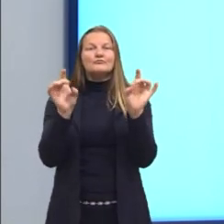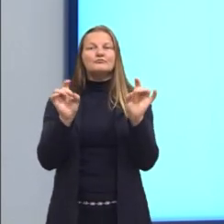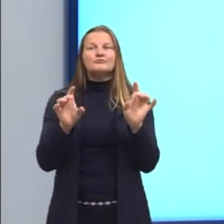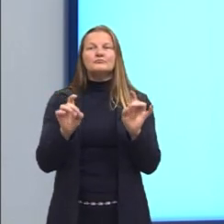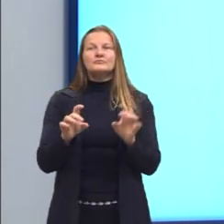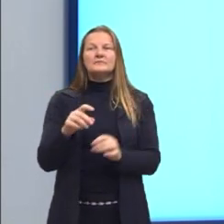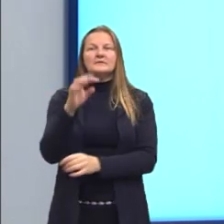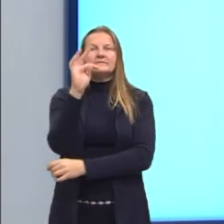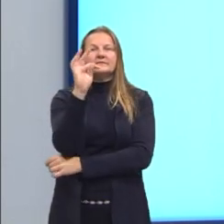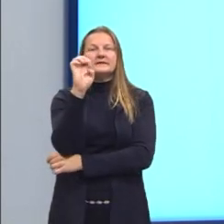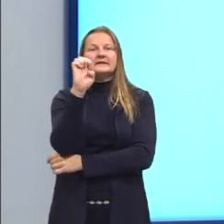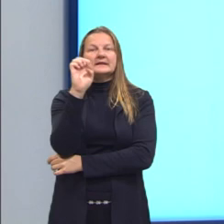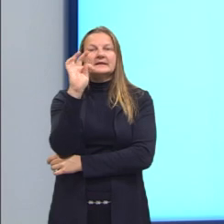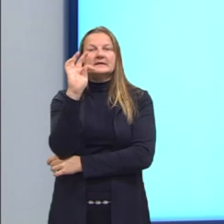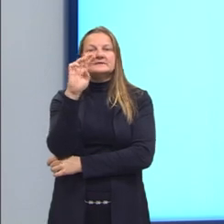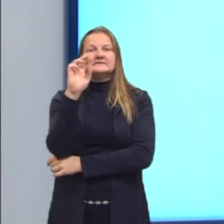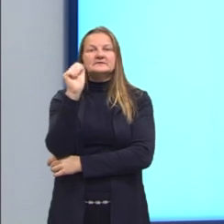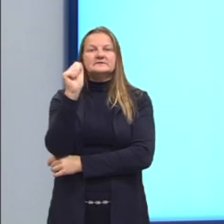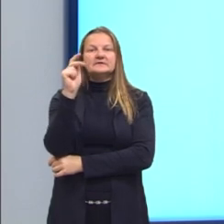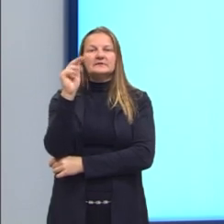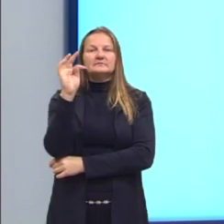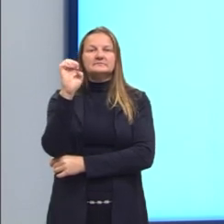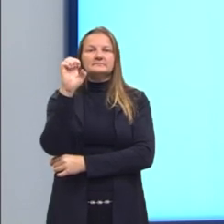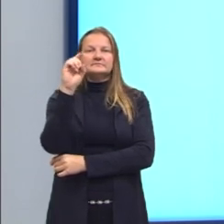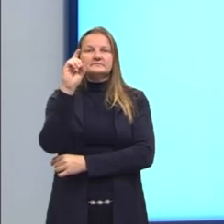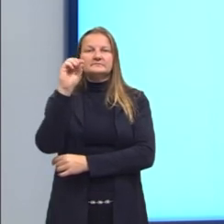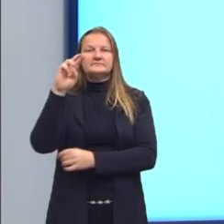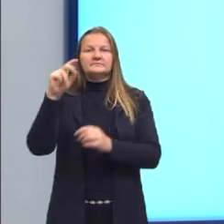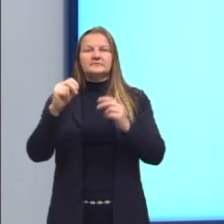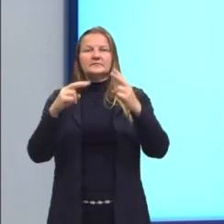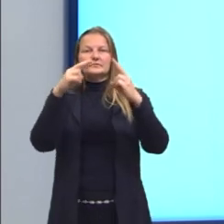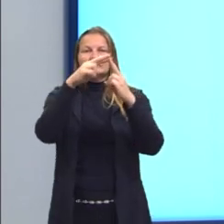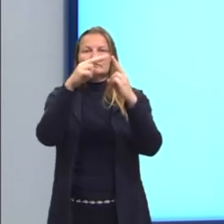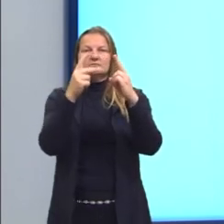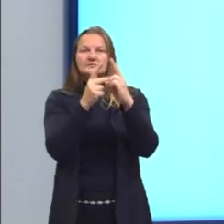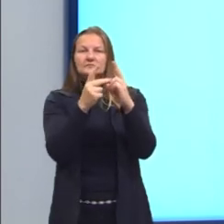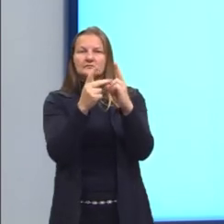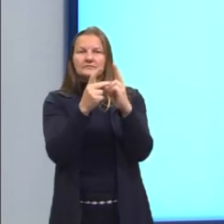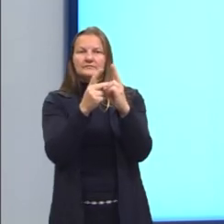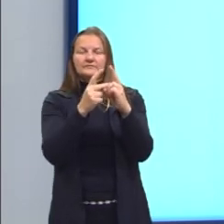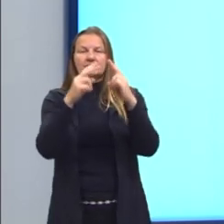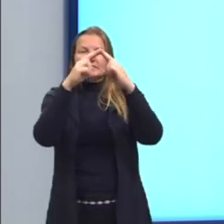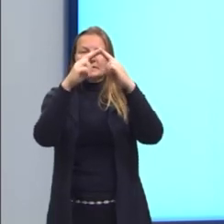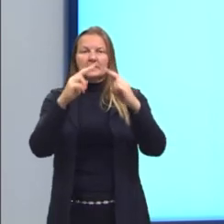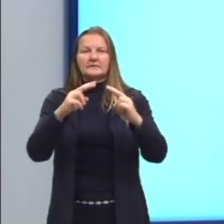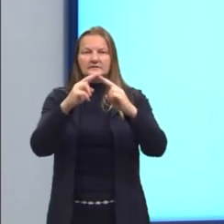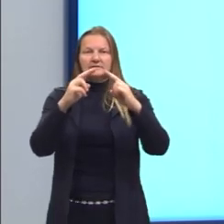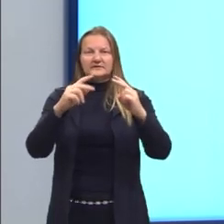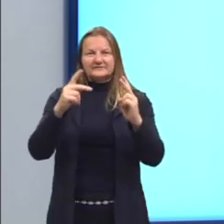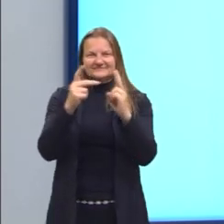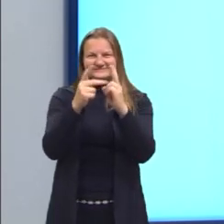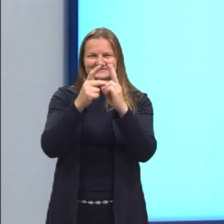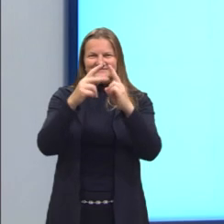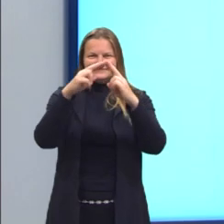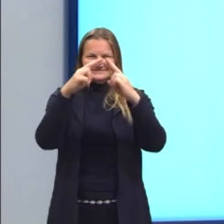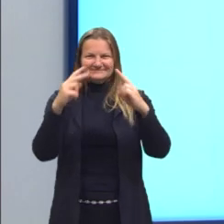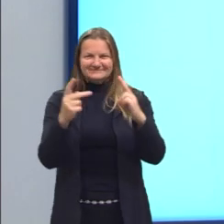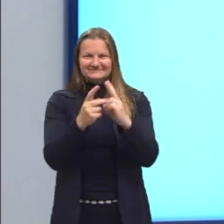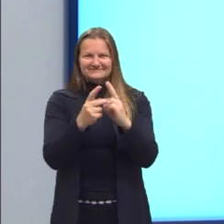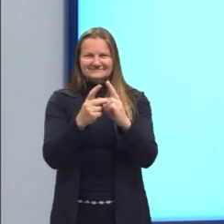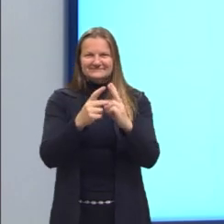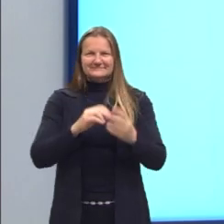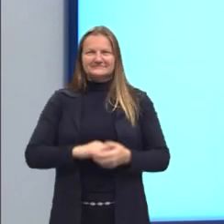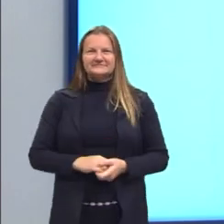que é o tetraedro no tetraedro a base é um triângulo tá as faces laterais